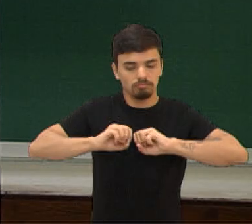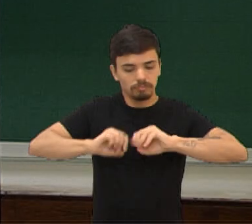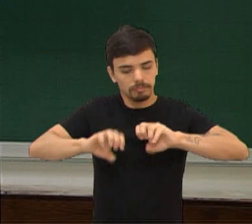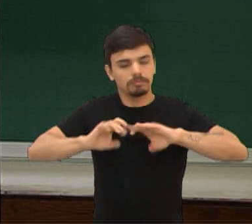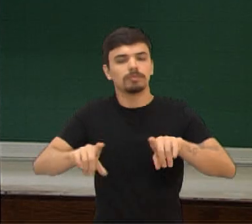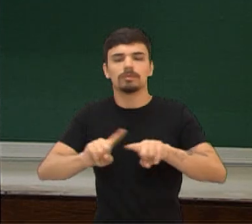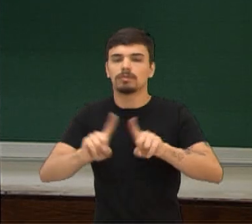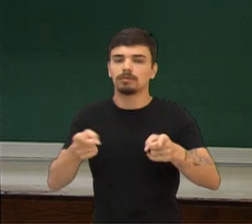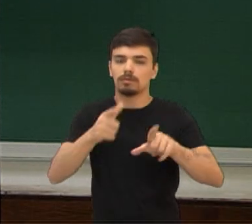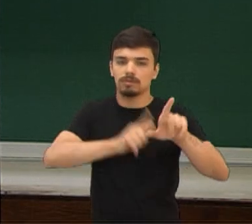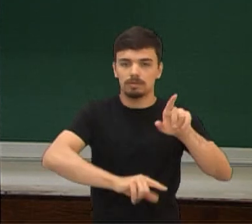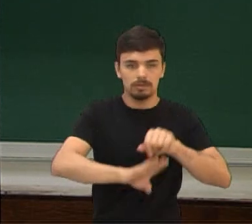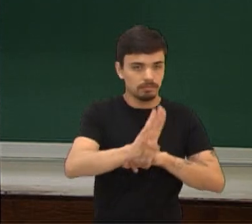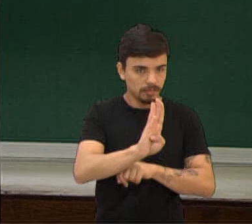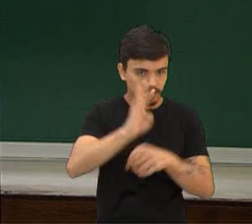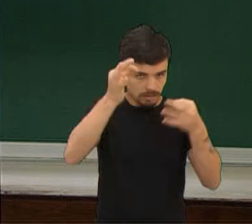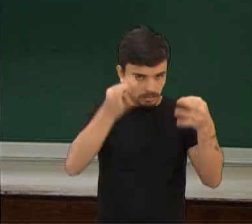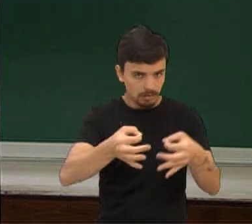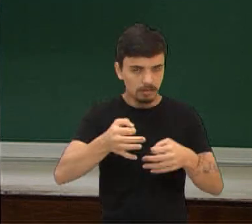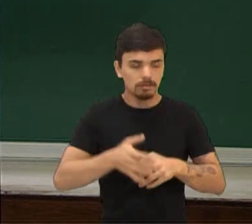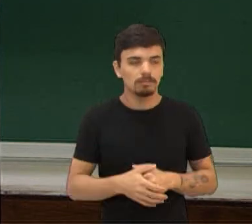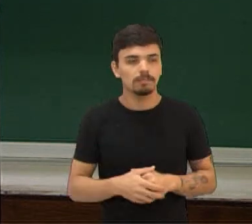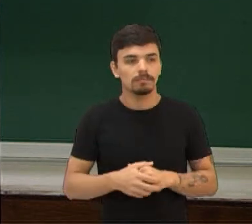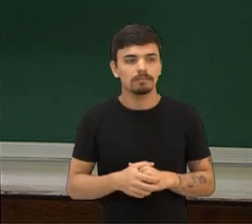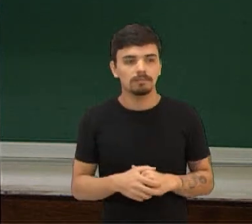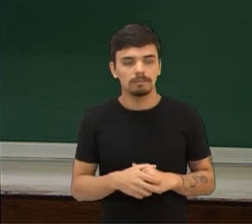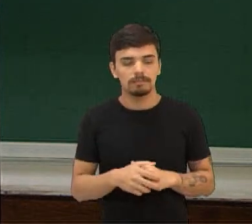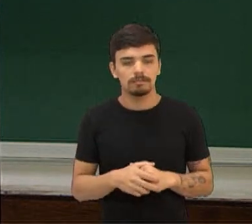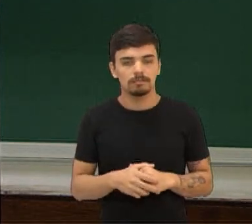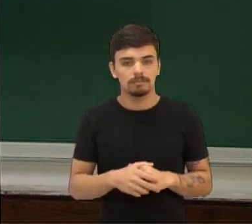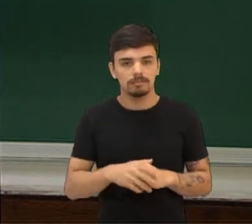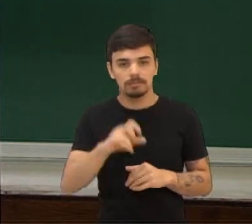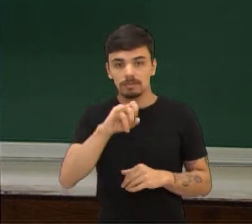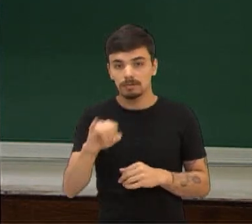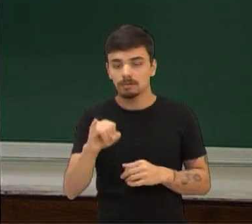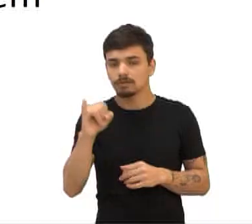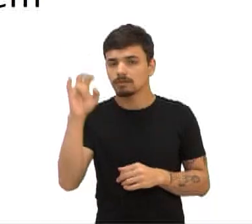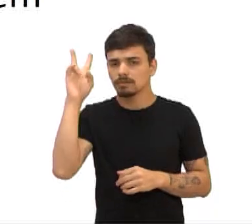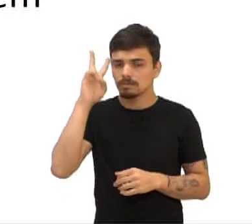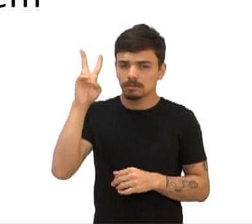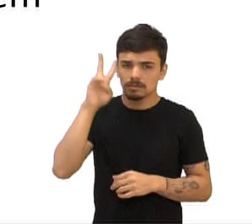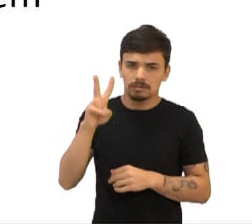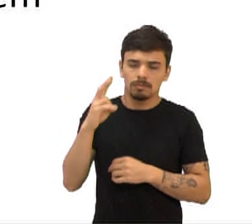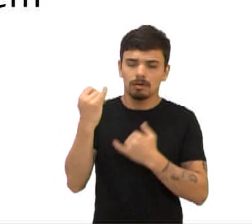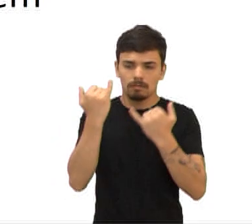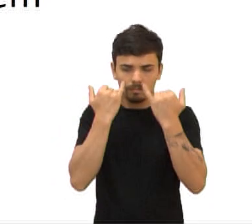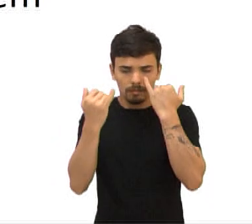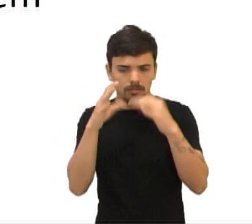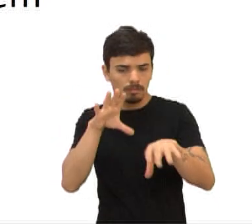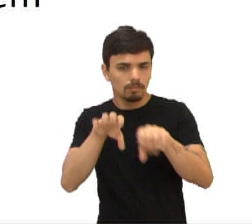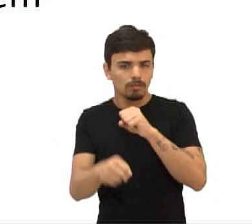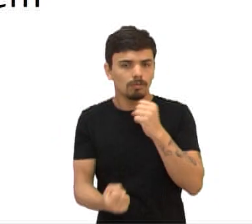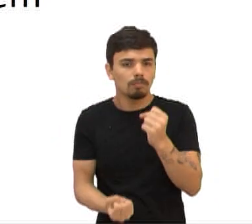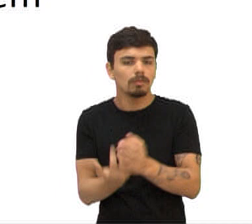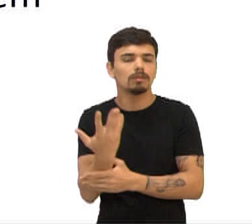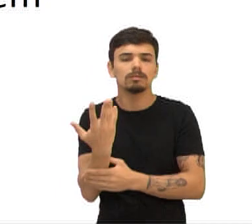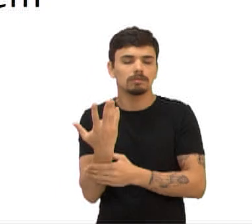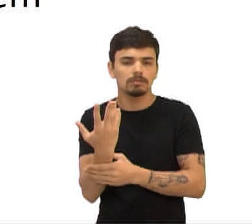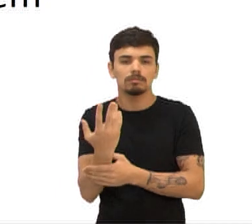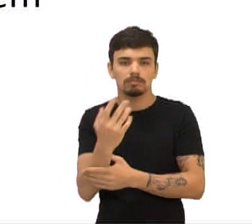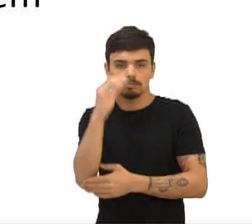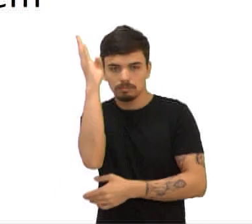B que é a alternativa correta. Então, se recordarmos a formação do Estado no Brasil e a nossa